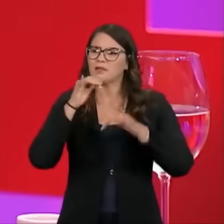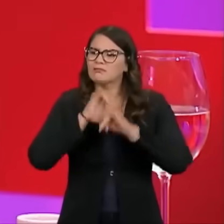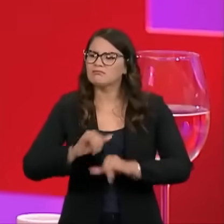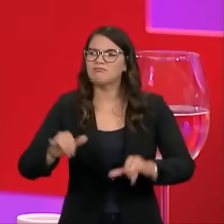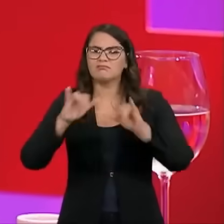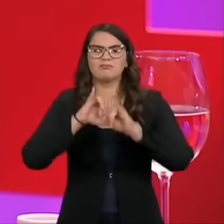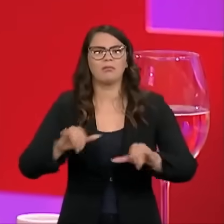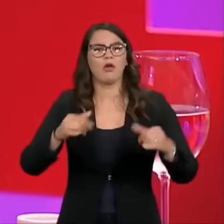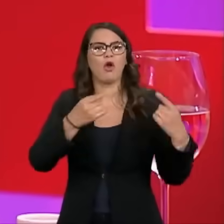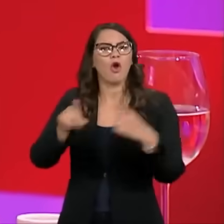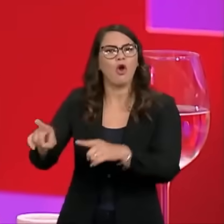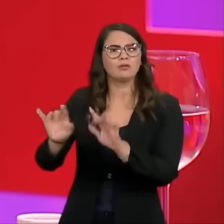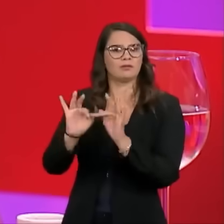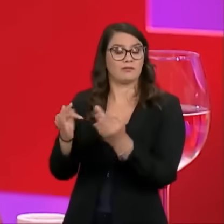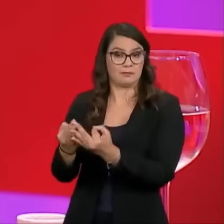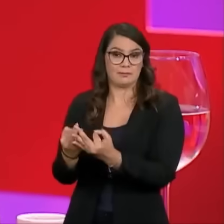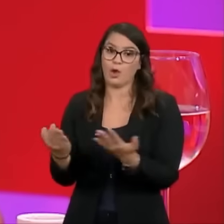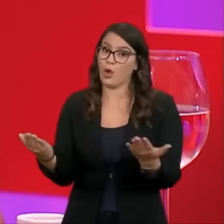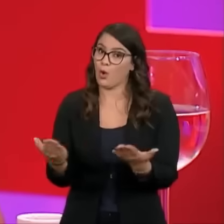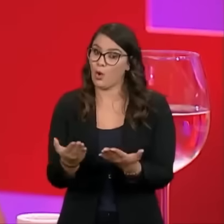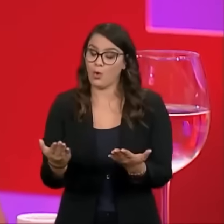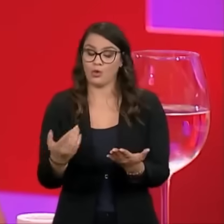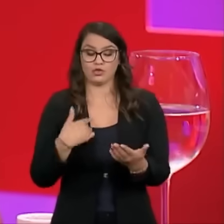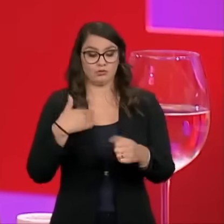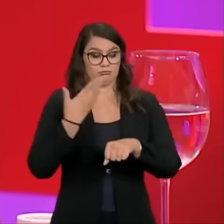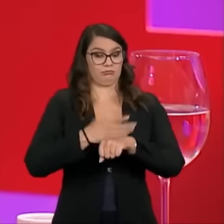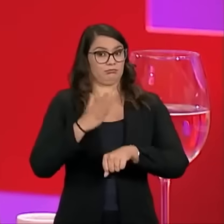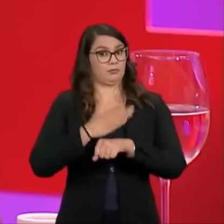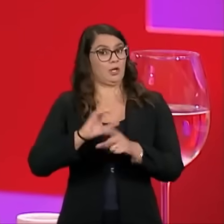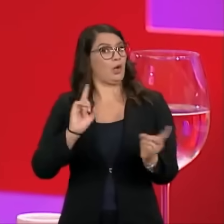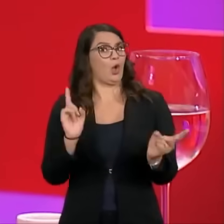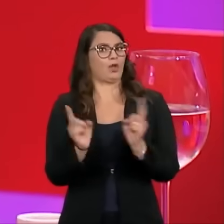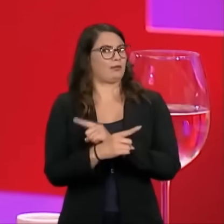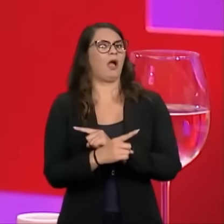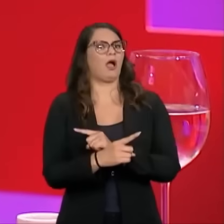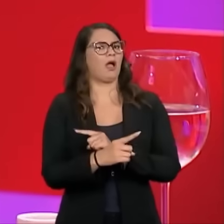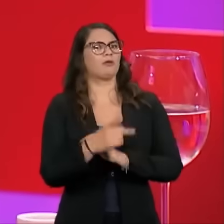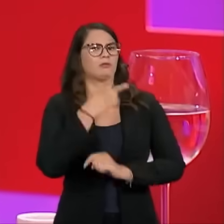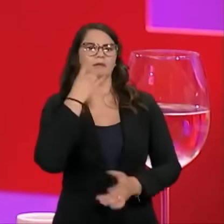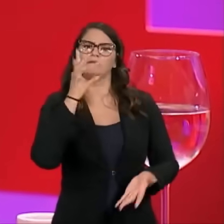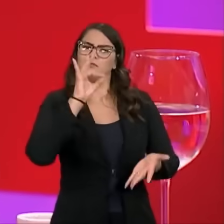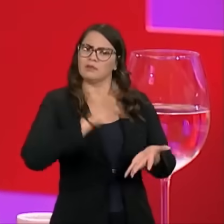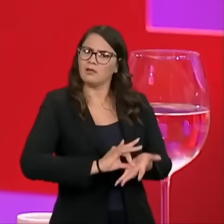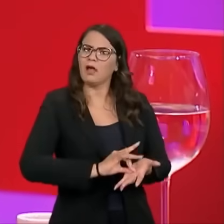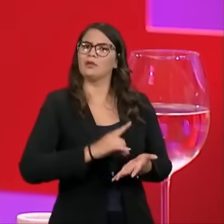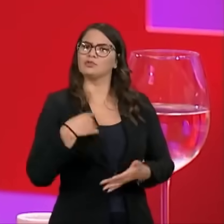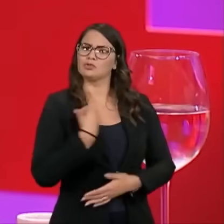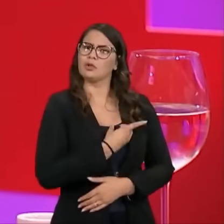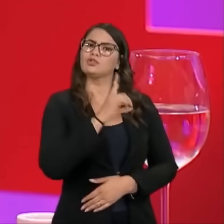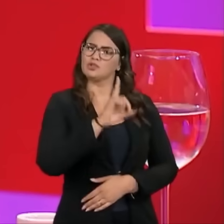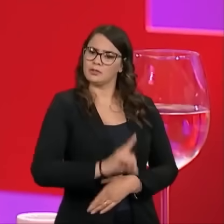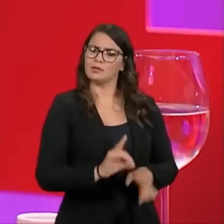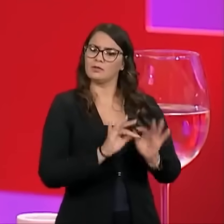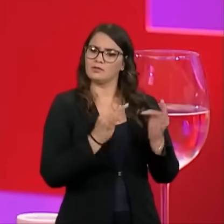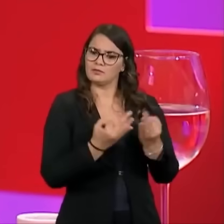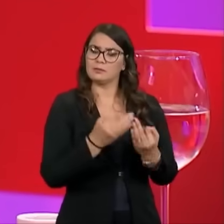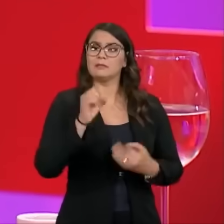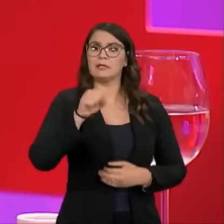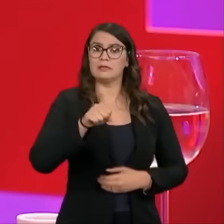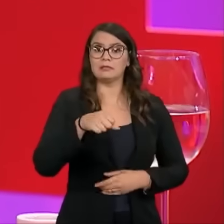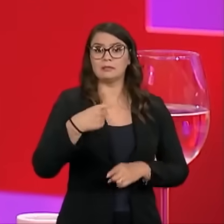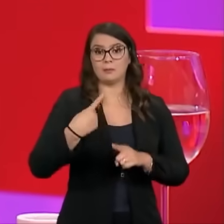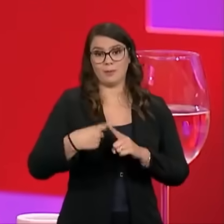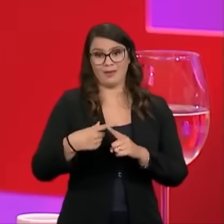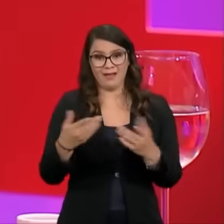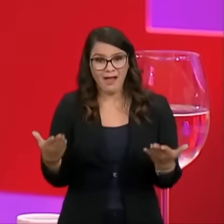contra as famílias né hoje eu faço um exercício extremamente contrário defendo a legitimidade de que nós tenhamos direito à família Porque neste